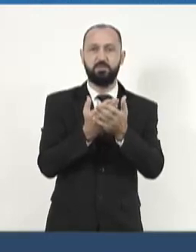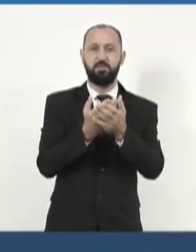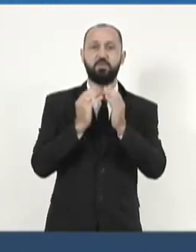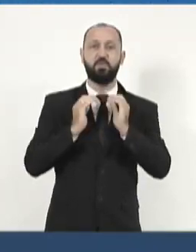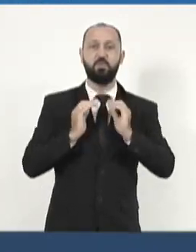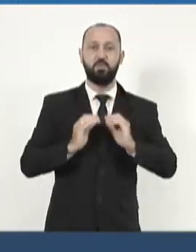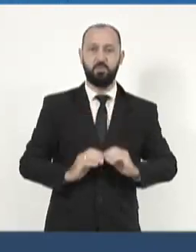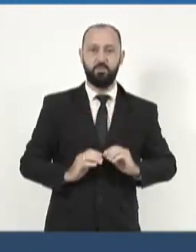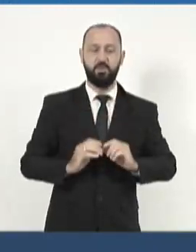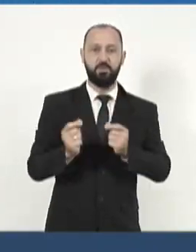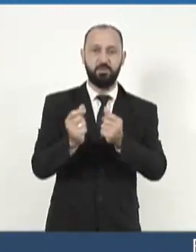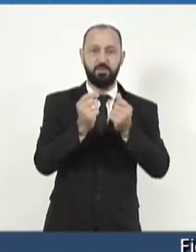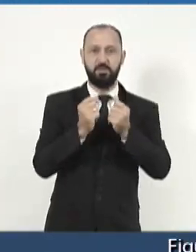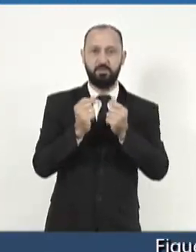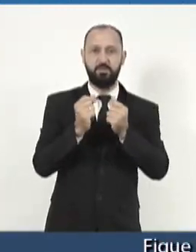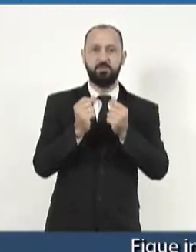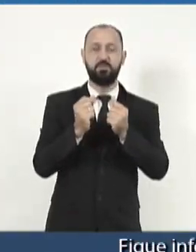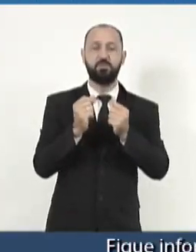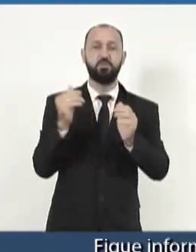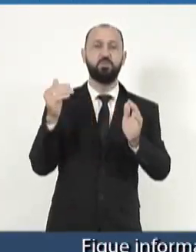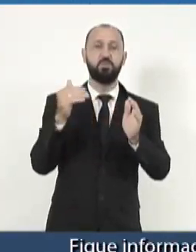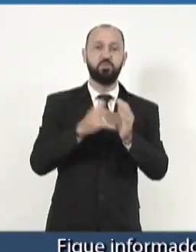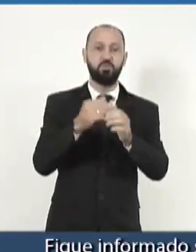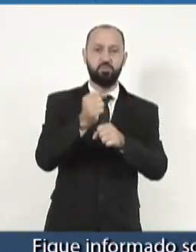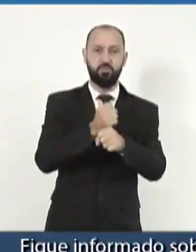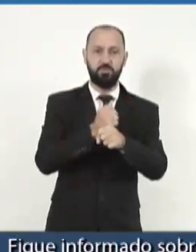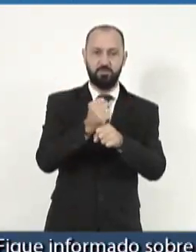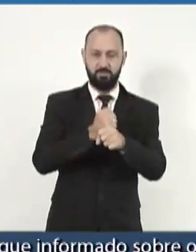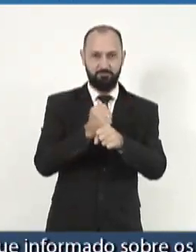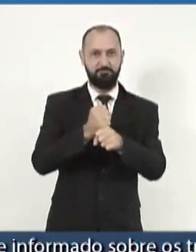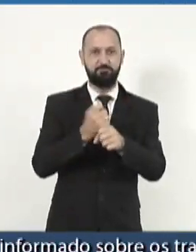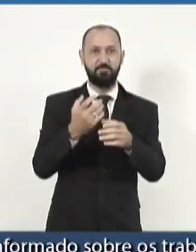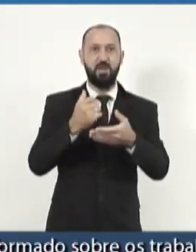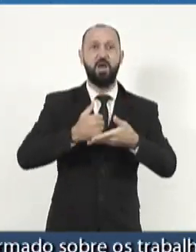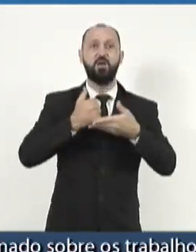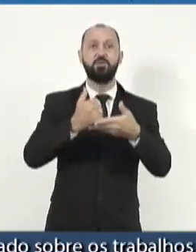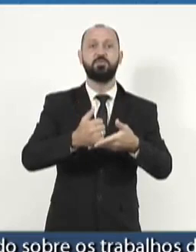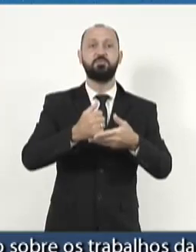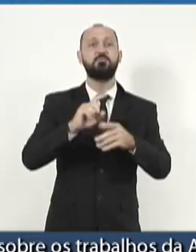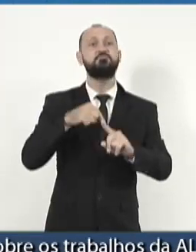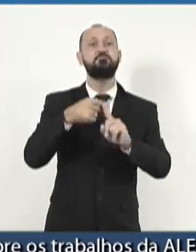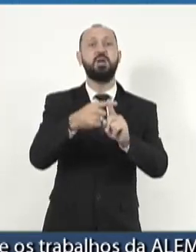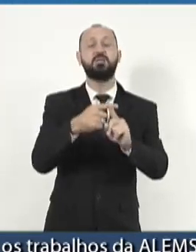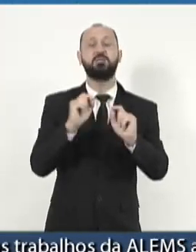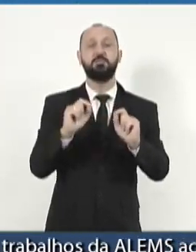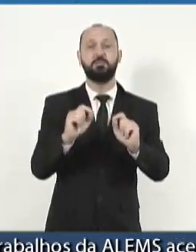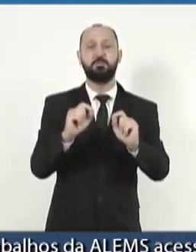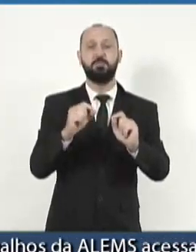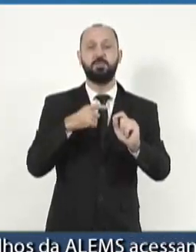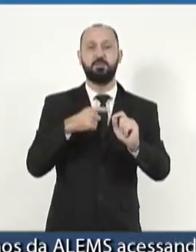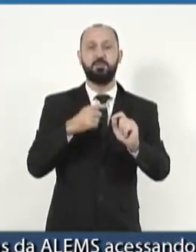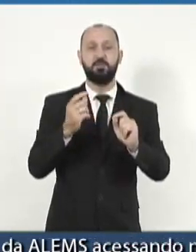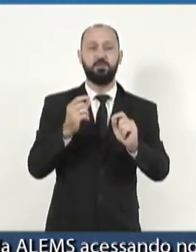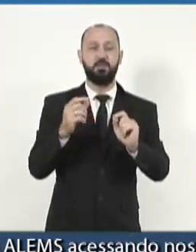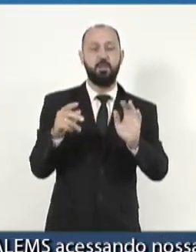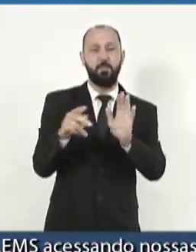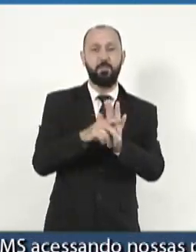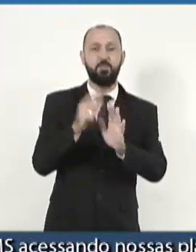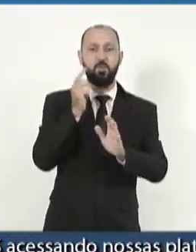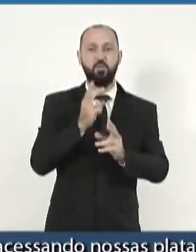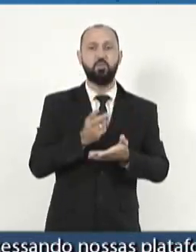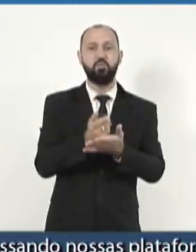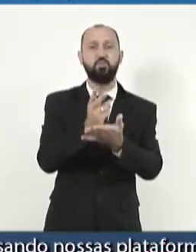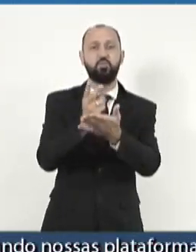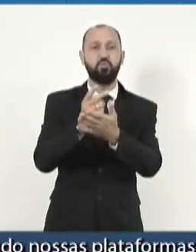espontaneamente ele foi até o Tribunal de Contas do Estado e pediu para o Tribunal de Contas